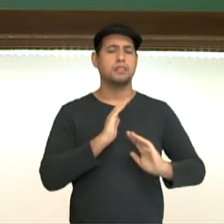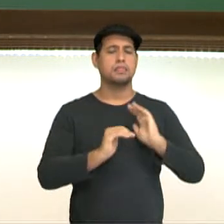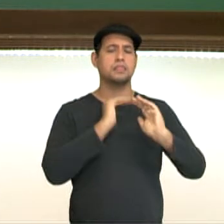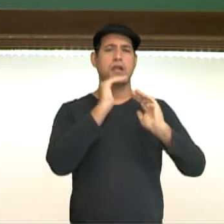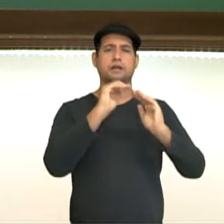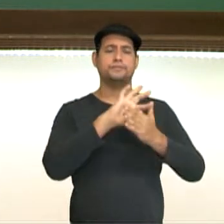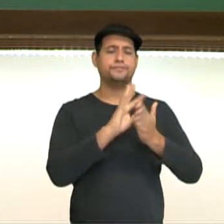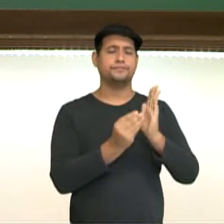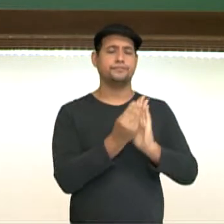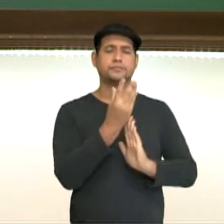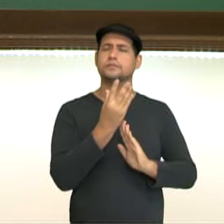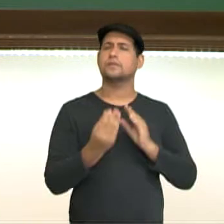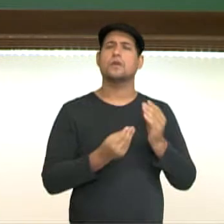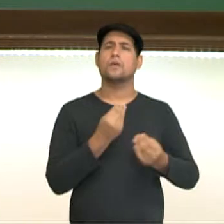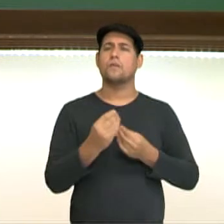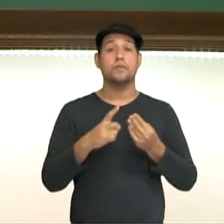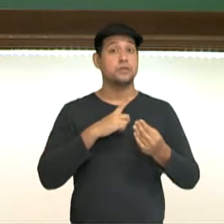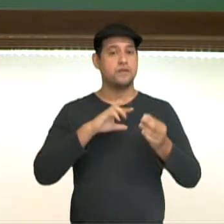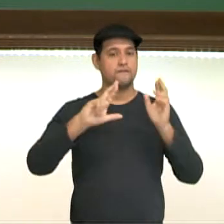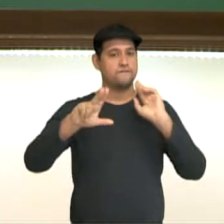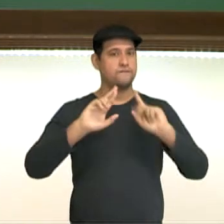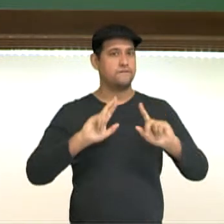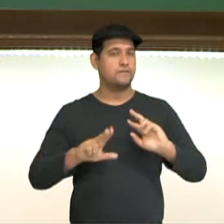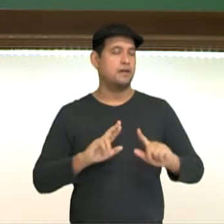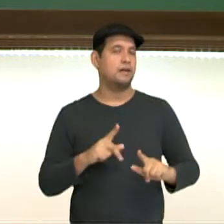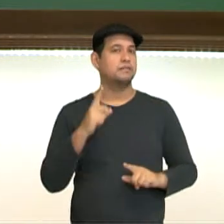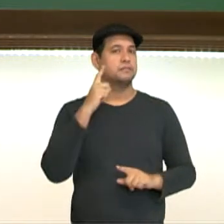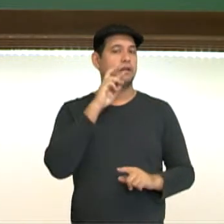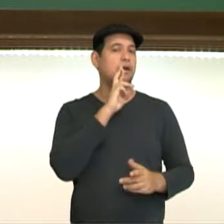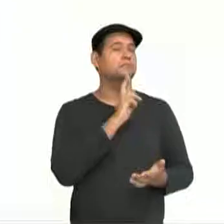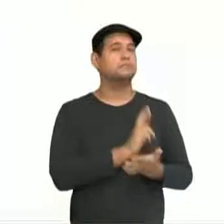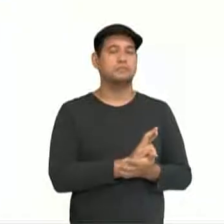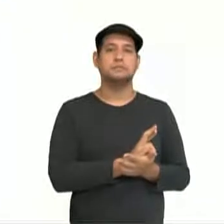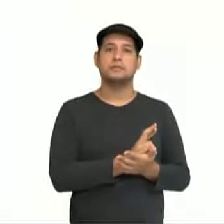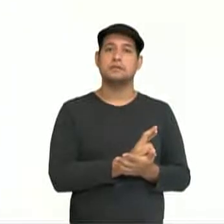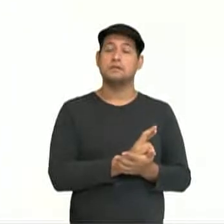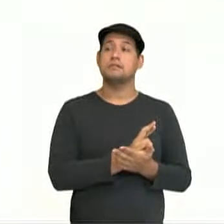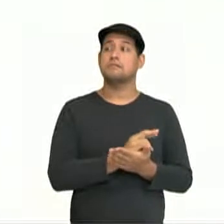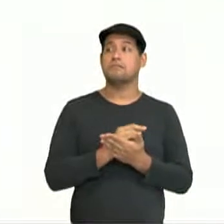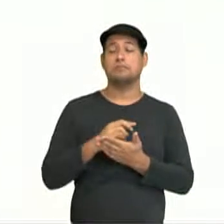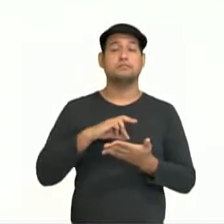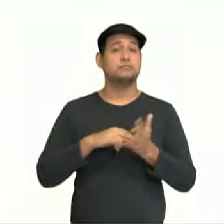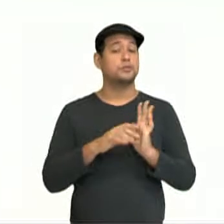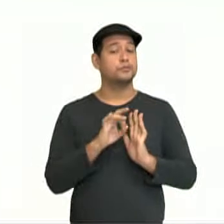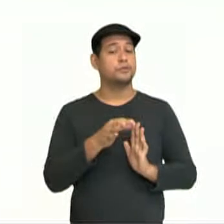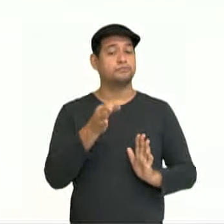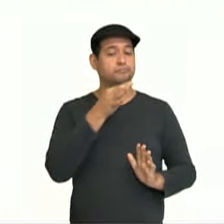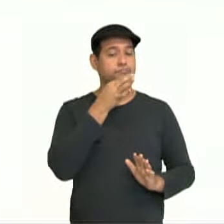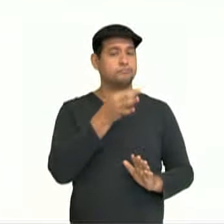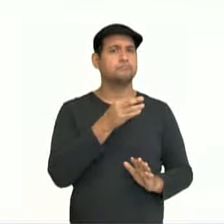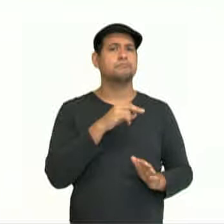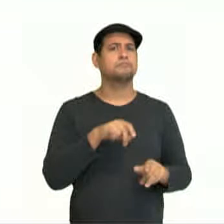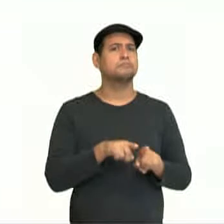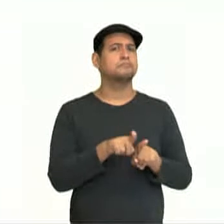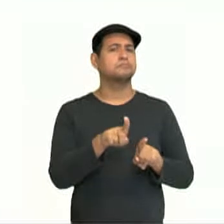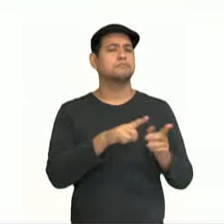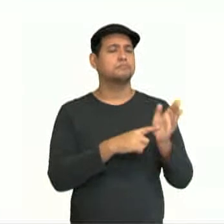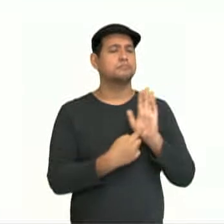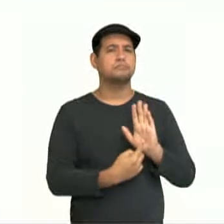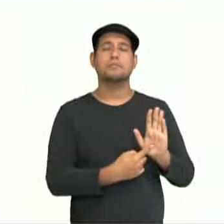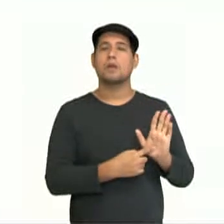desenvolvimento sustentável? Então, existem várias possibilidades de resposta. Aqui é uma sugestão, onde você